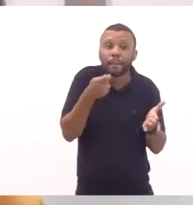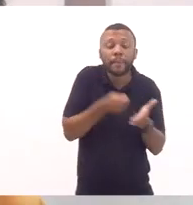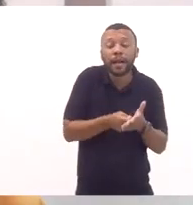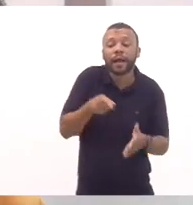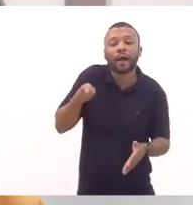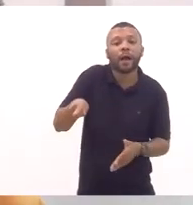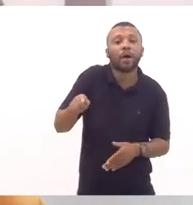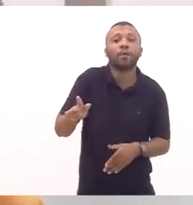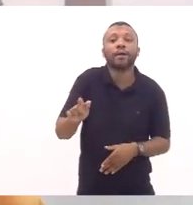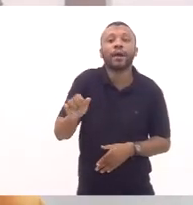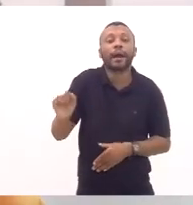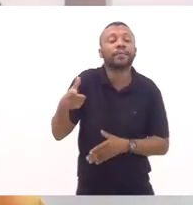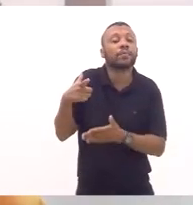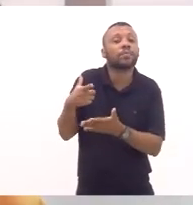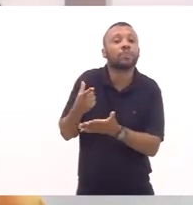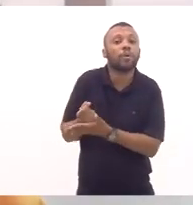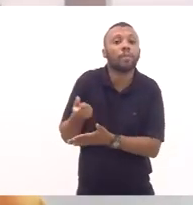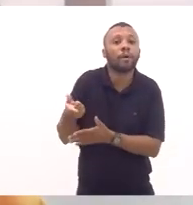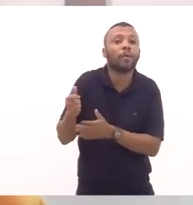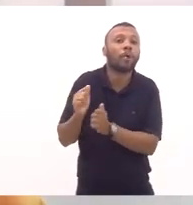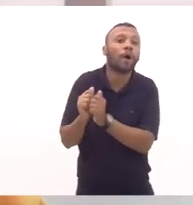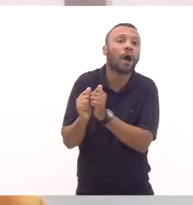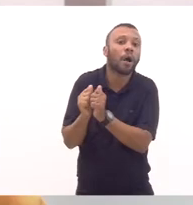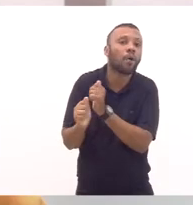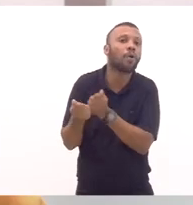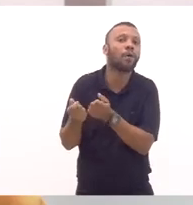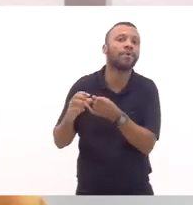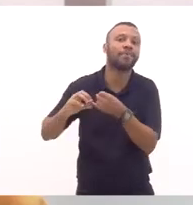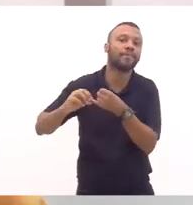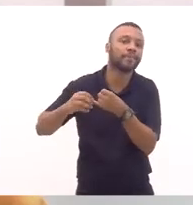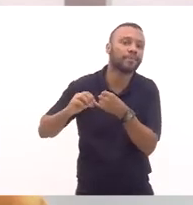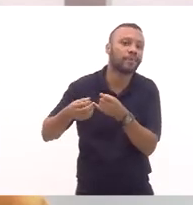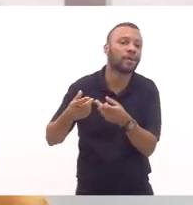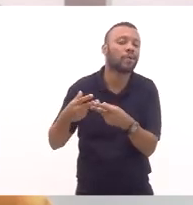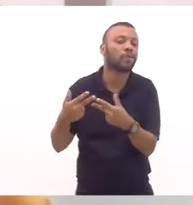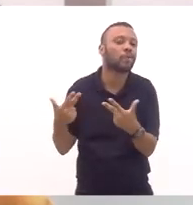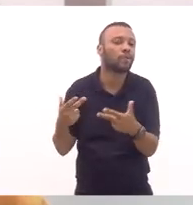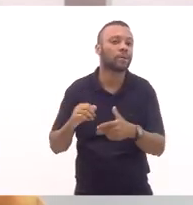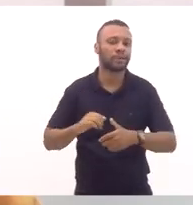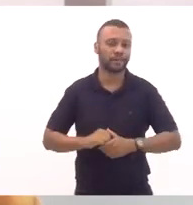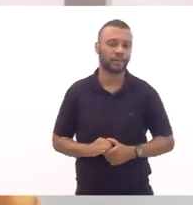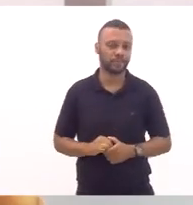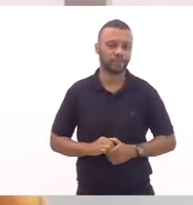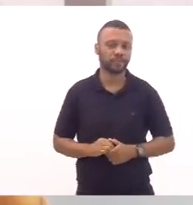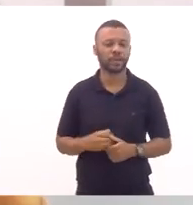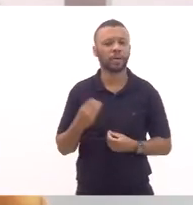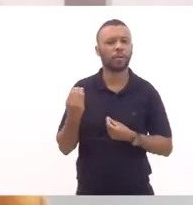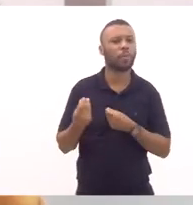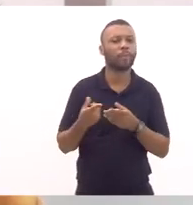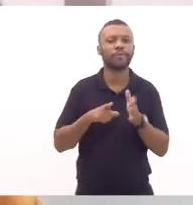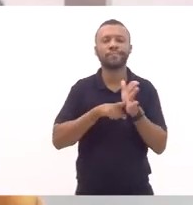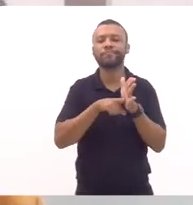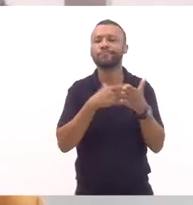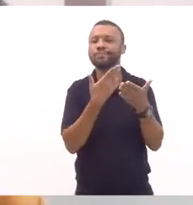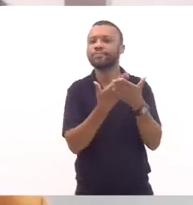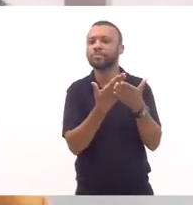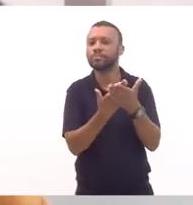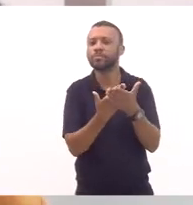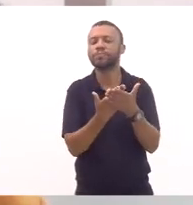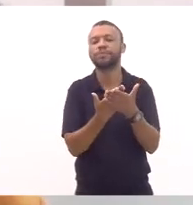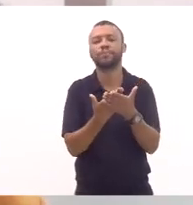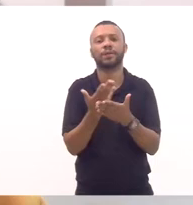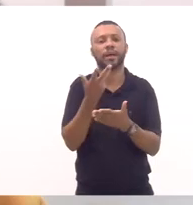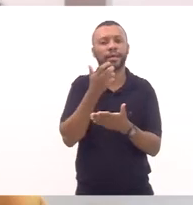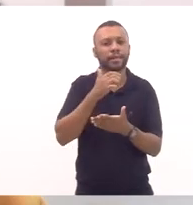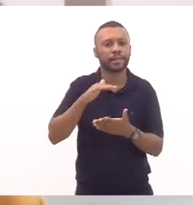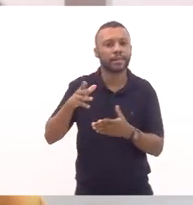ele compra o arroz, ele compra o feijão. E como fica o estudo da criança na família? Isso é